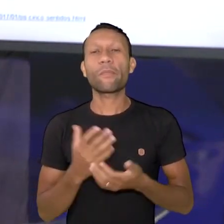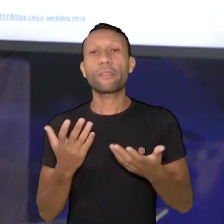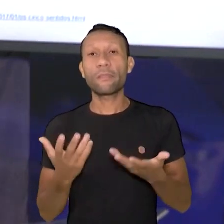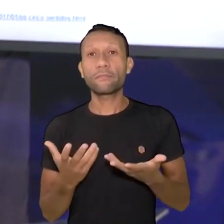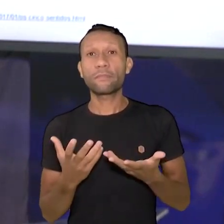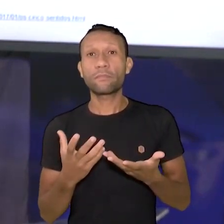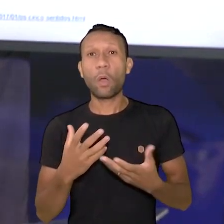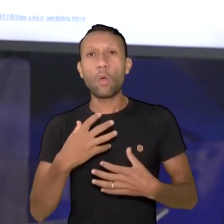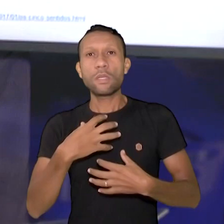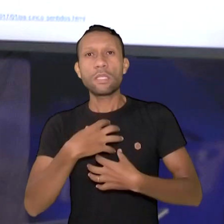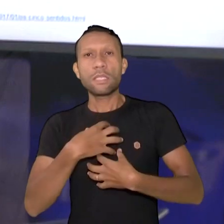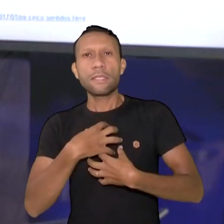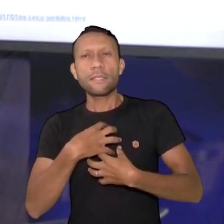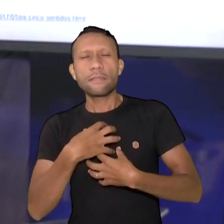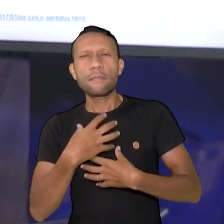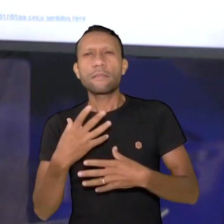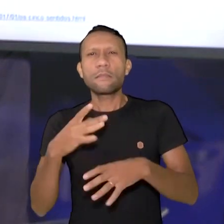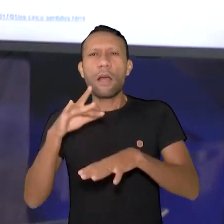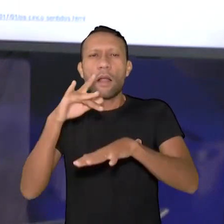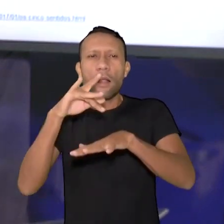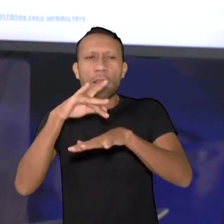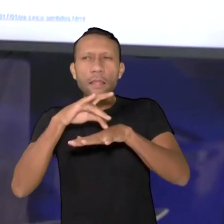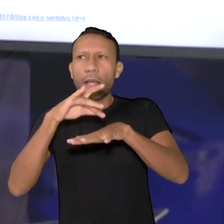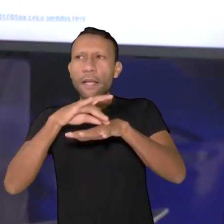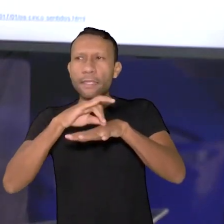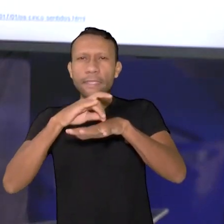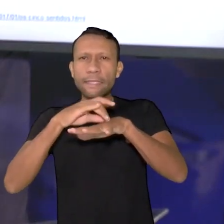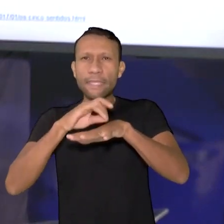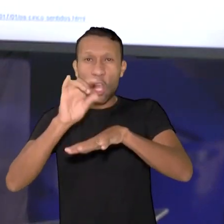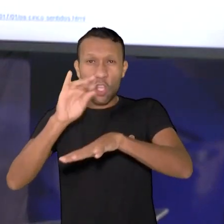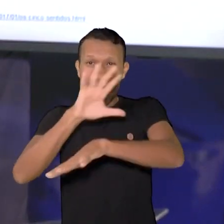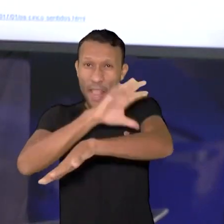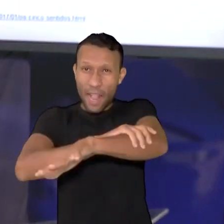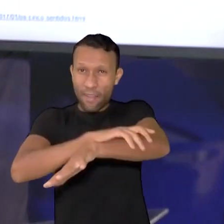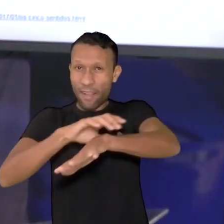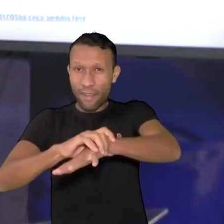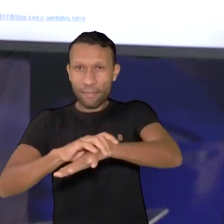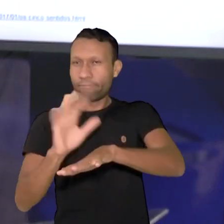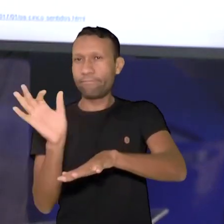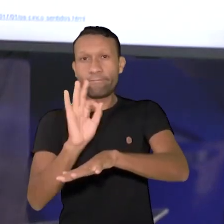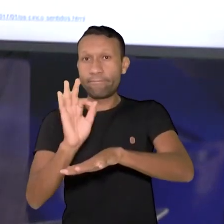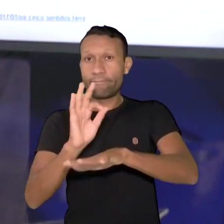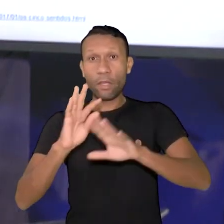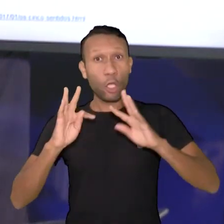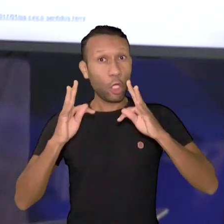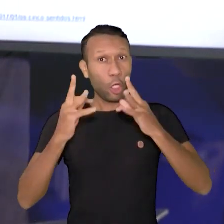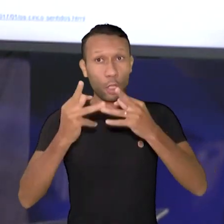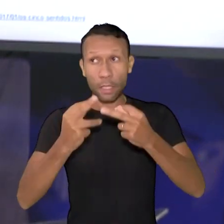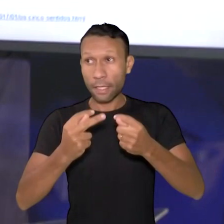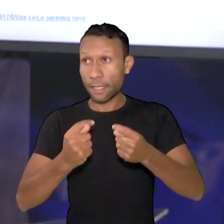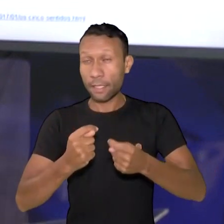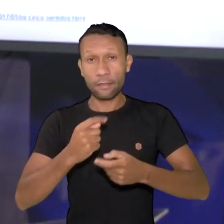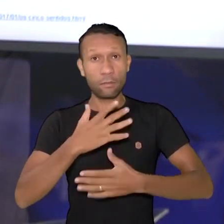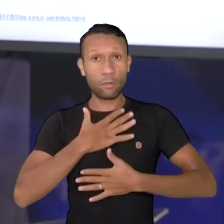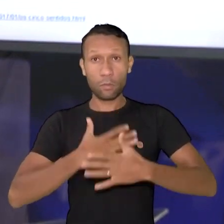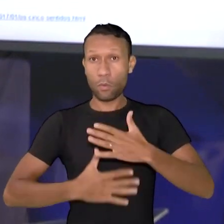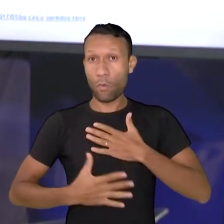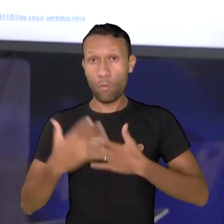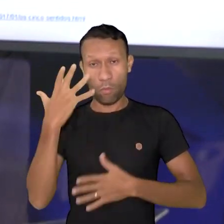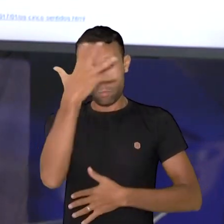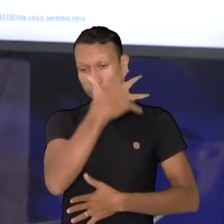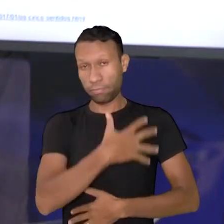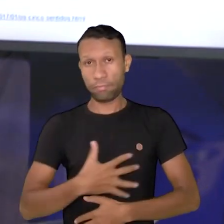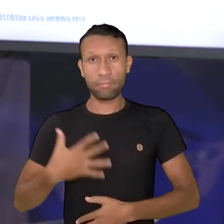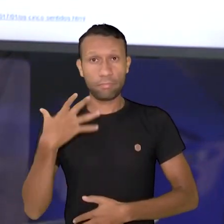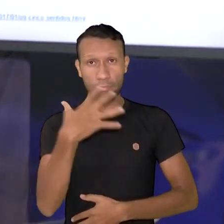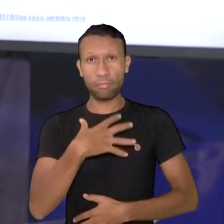gente quer sentir algo, o tato. E lembrando, o tato não é só na mão não, tá? Aqui em toda a região, ó, esse daqui está representando o nosso tato,